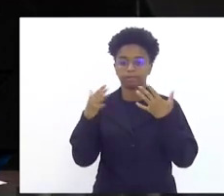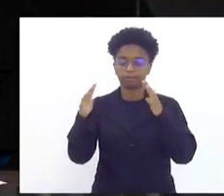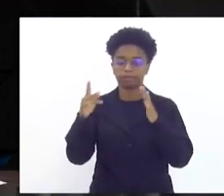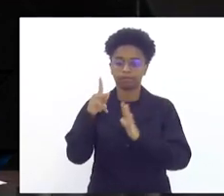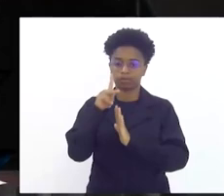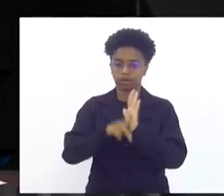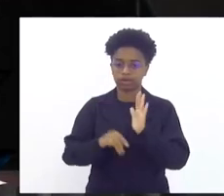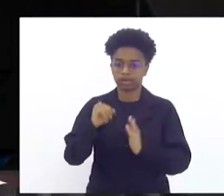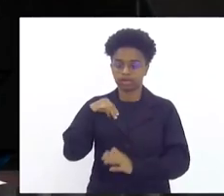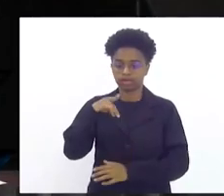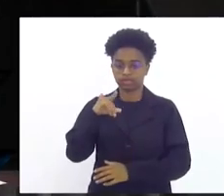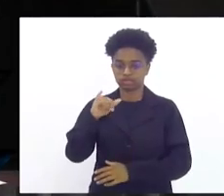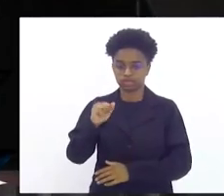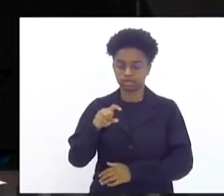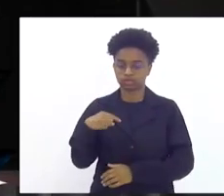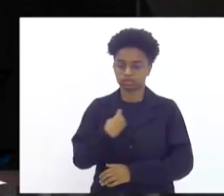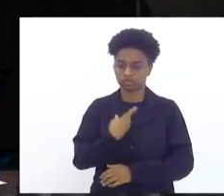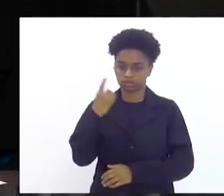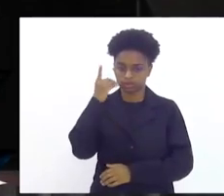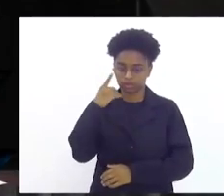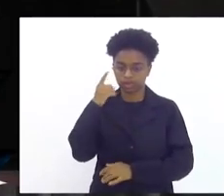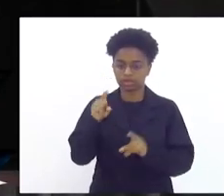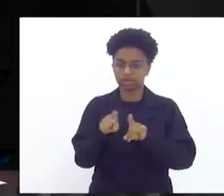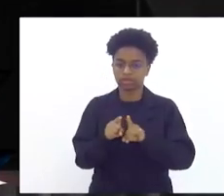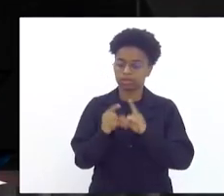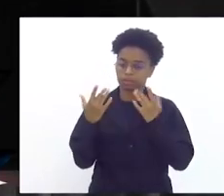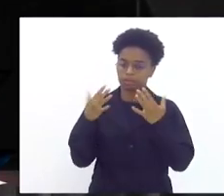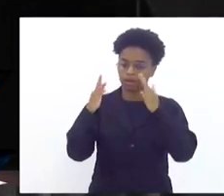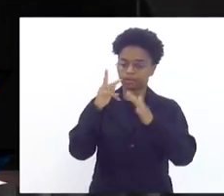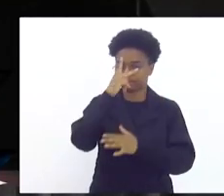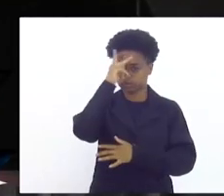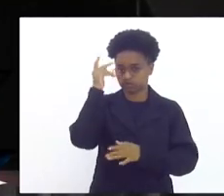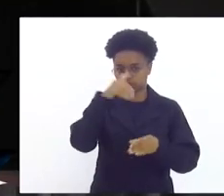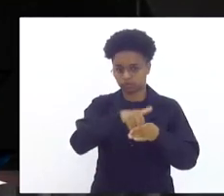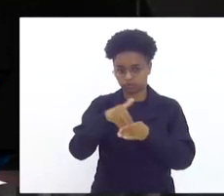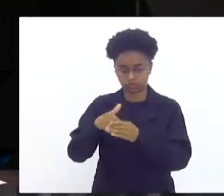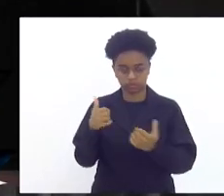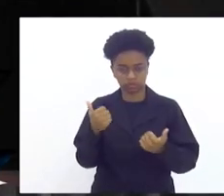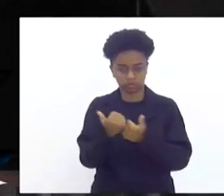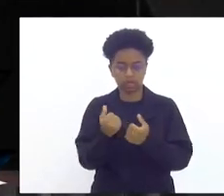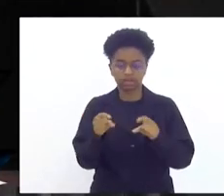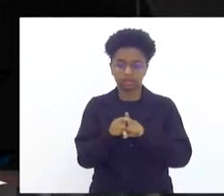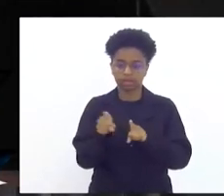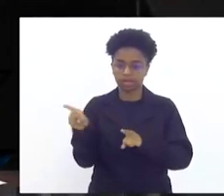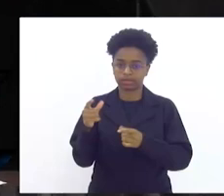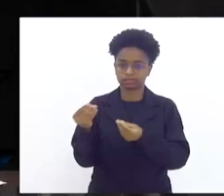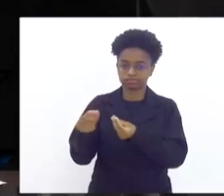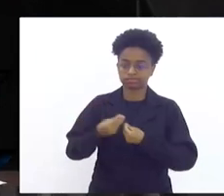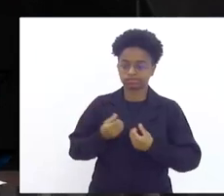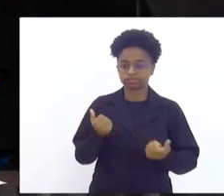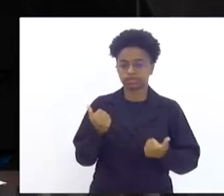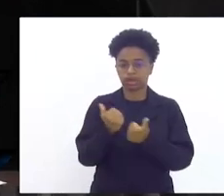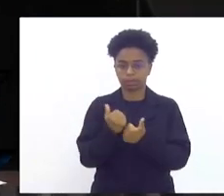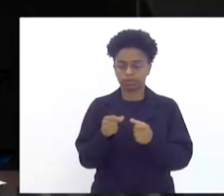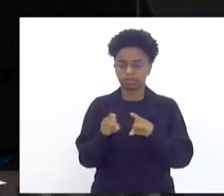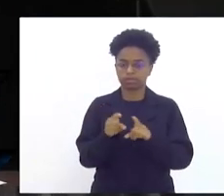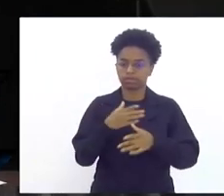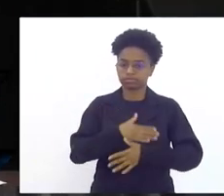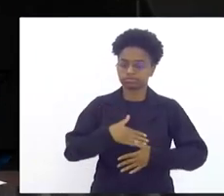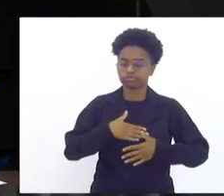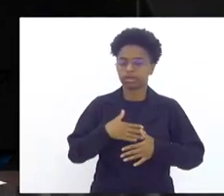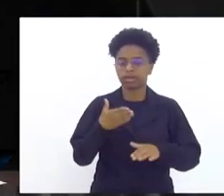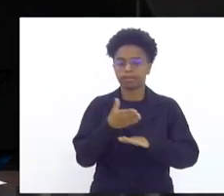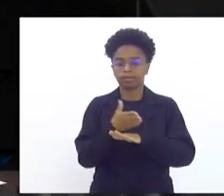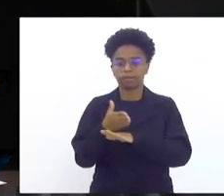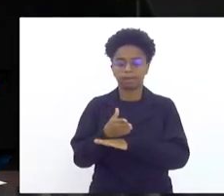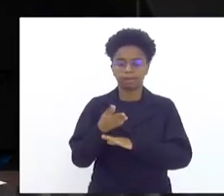Nossa deputada queria parabenizar muito quem votou a favor quem eu ela me deu a qual autoria que foi uma honra ter participado um projeto que